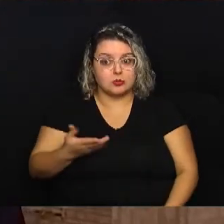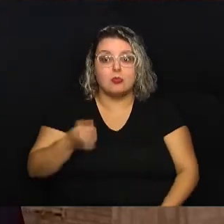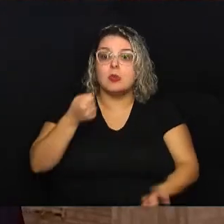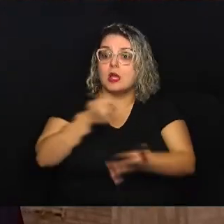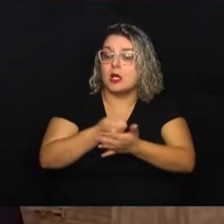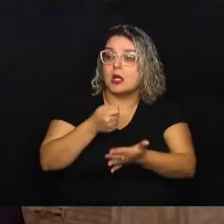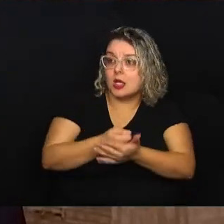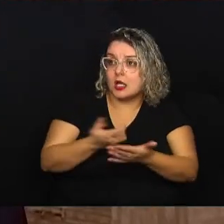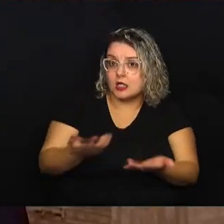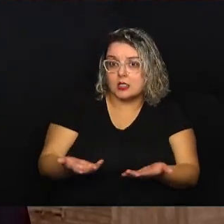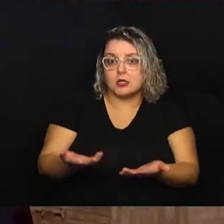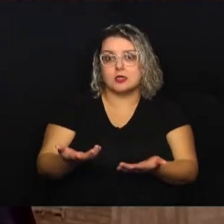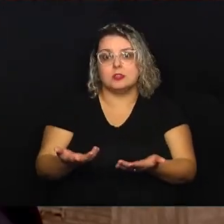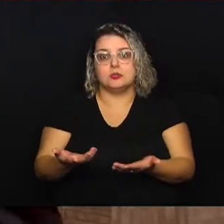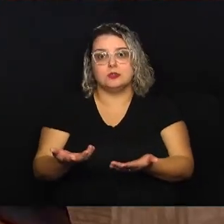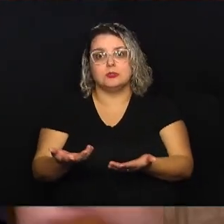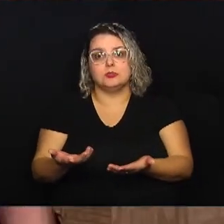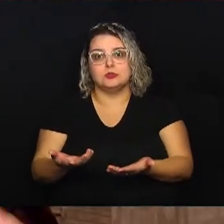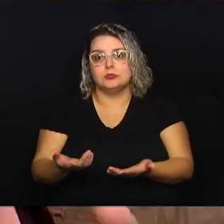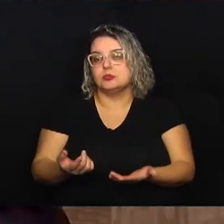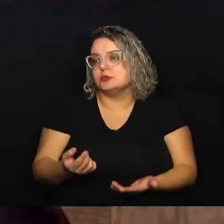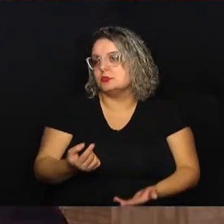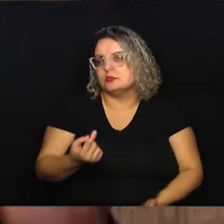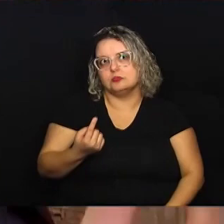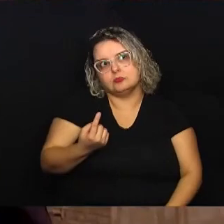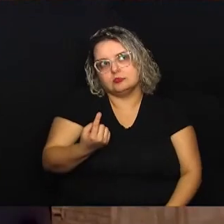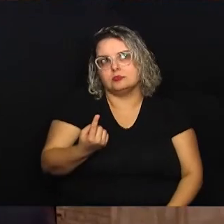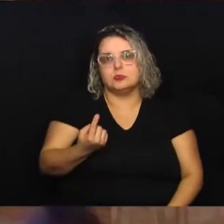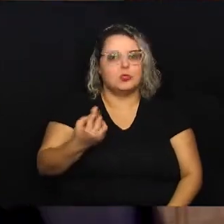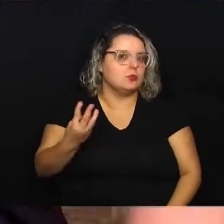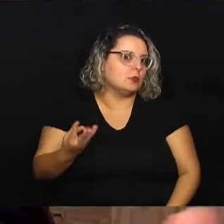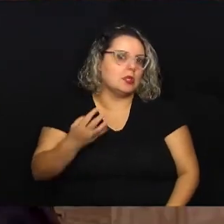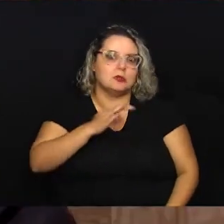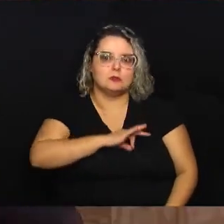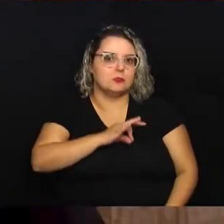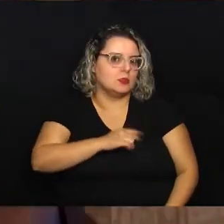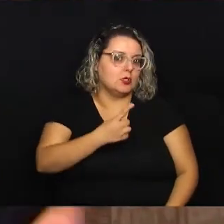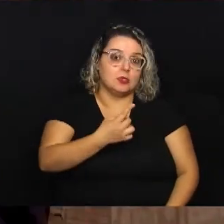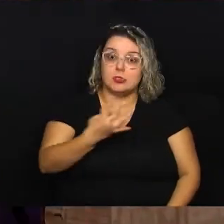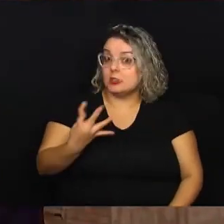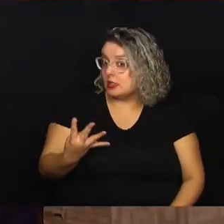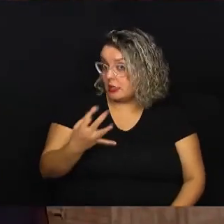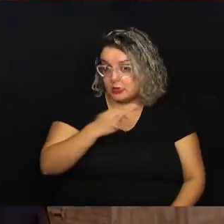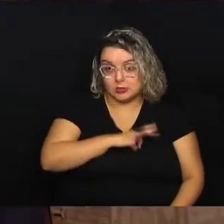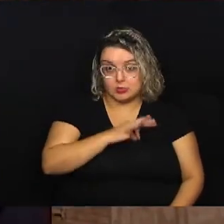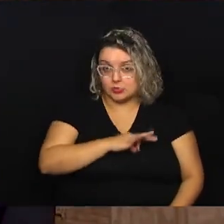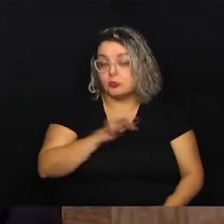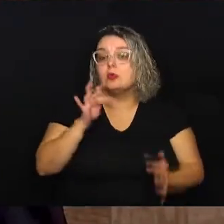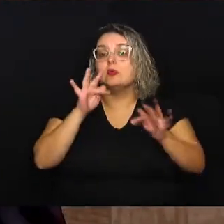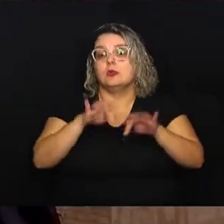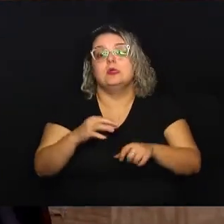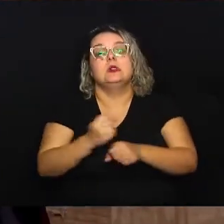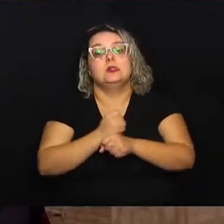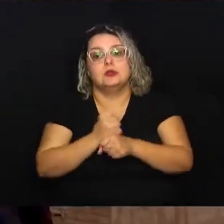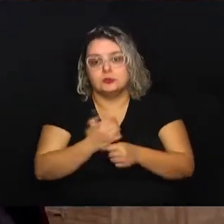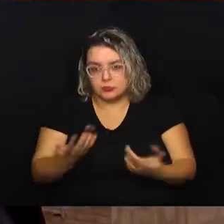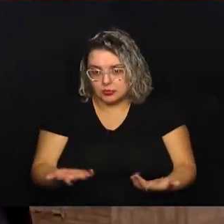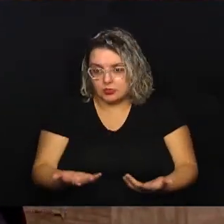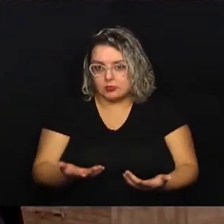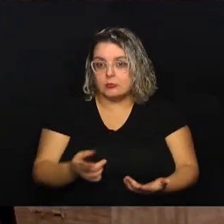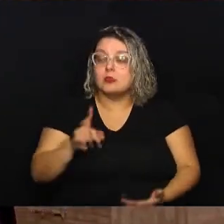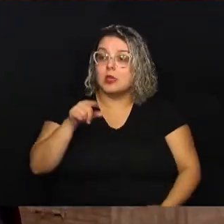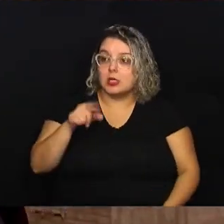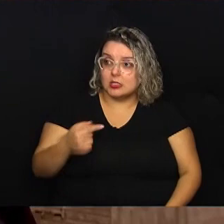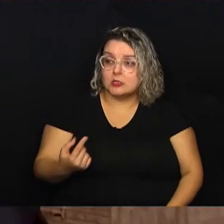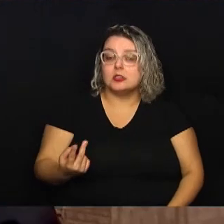garantia de um 13º, 14º no final do ano. Mas ele é um